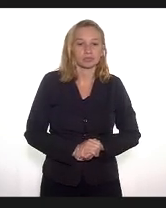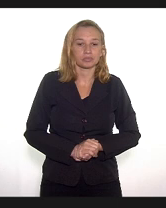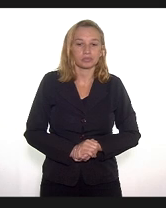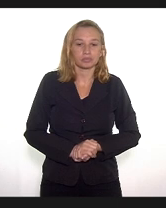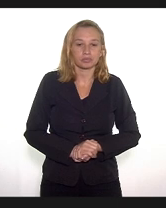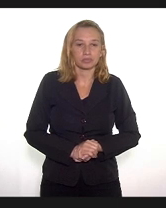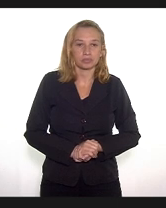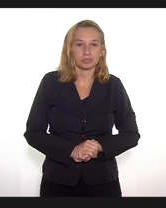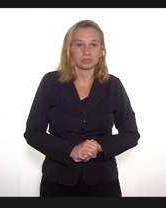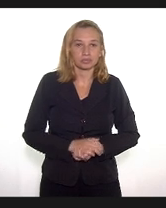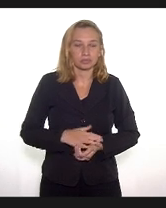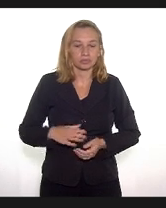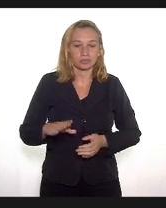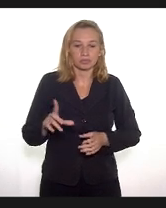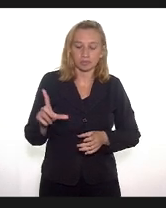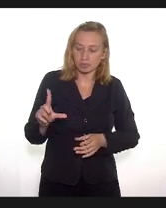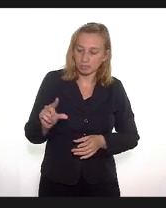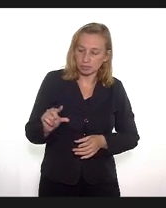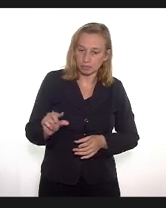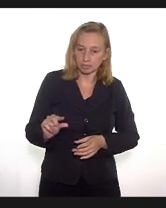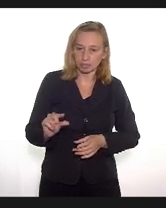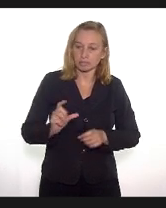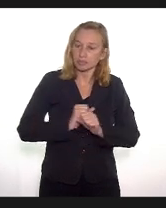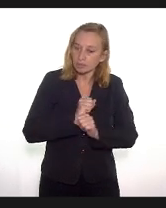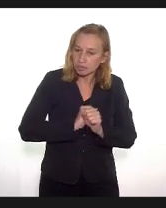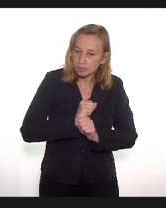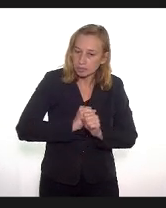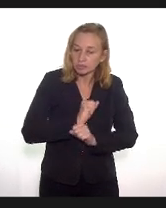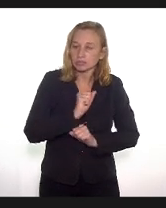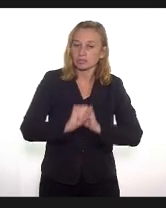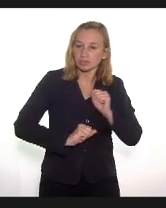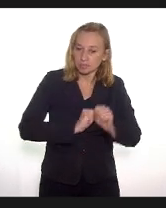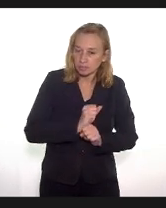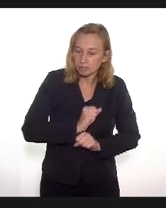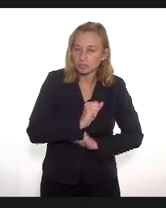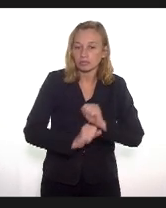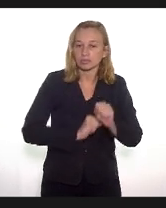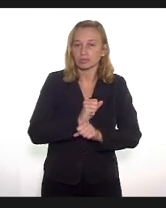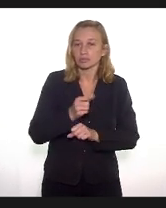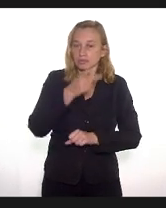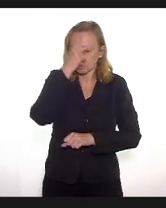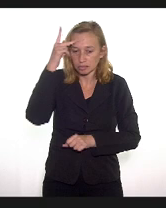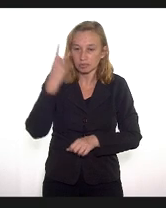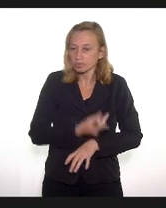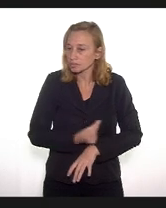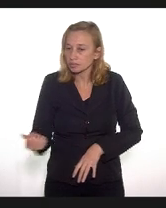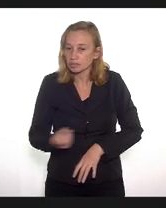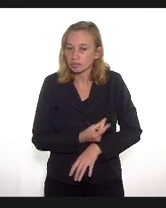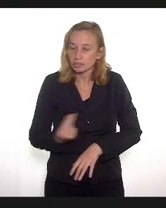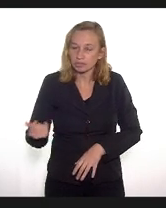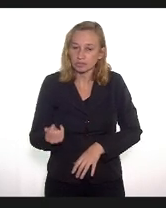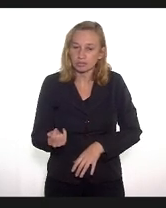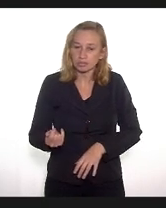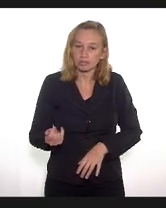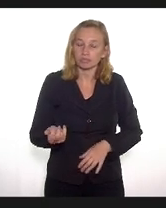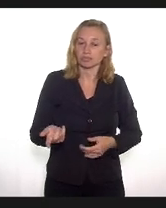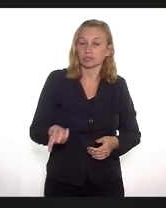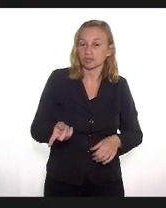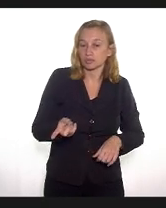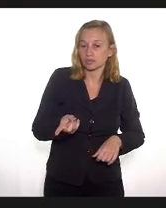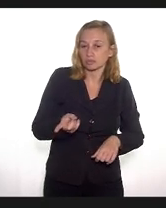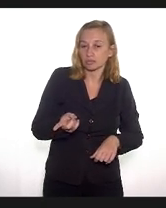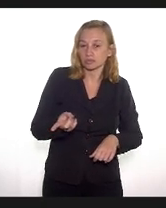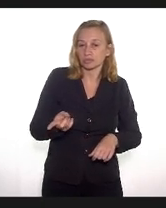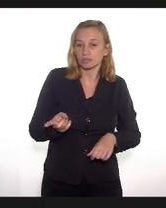quadro que vem diminuindo aí ano após ano, né? As pessoas vão saindo porque a remuneração realmente é muito baixa